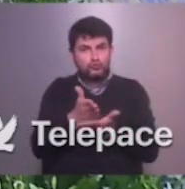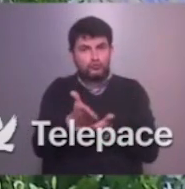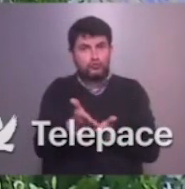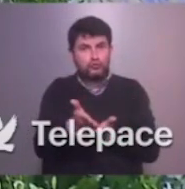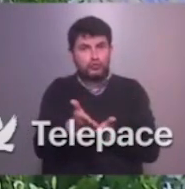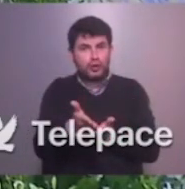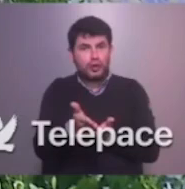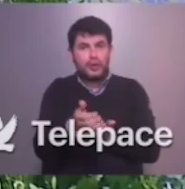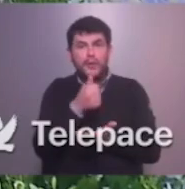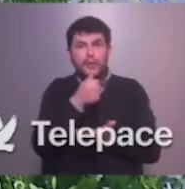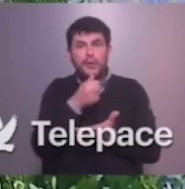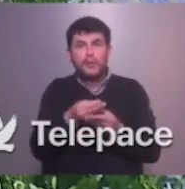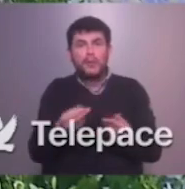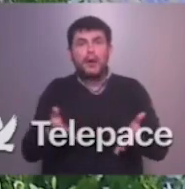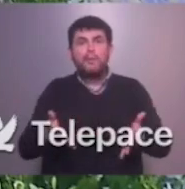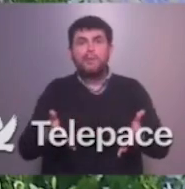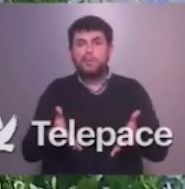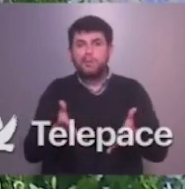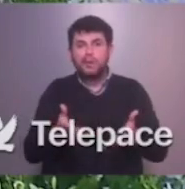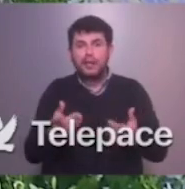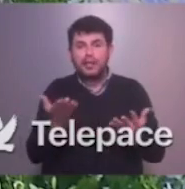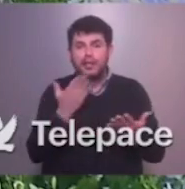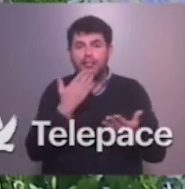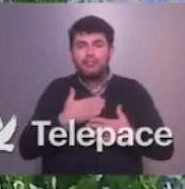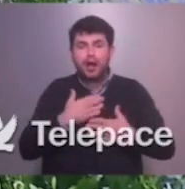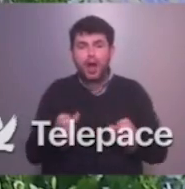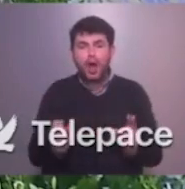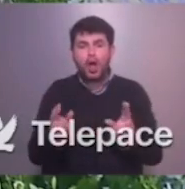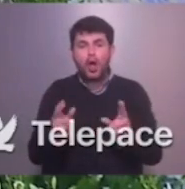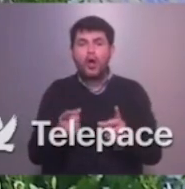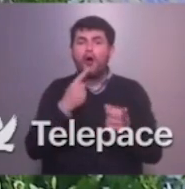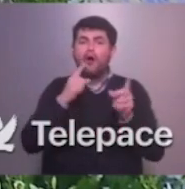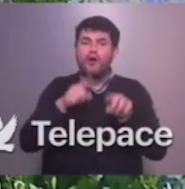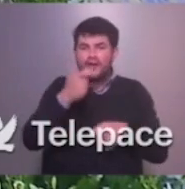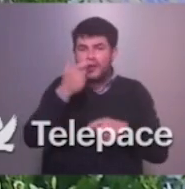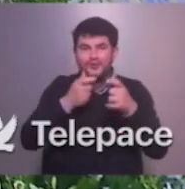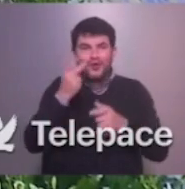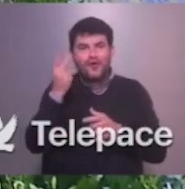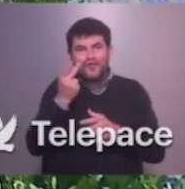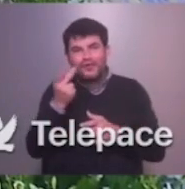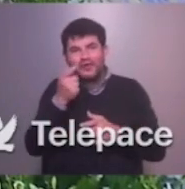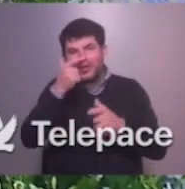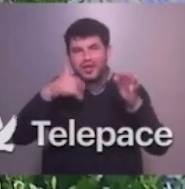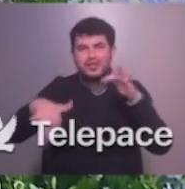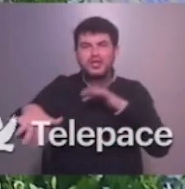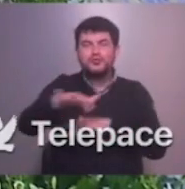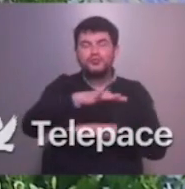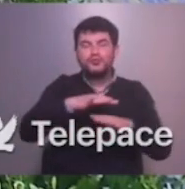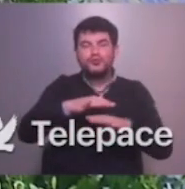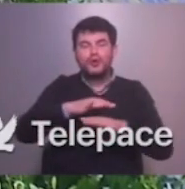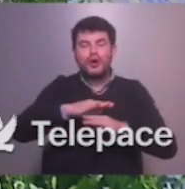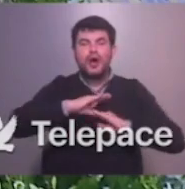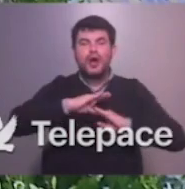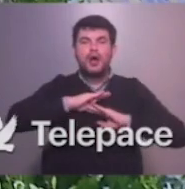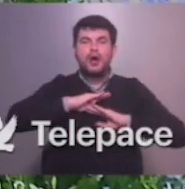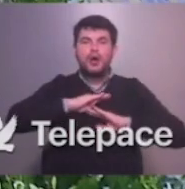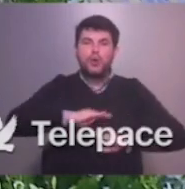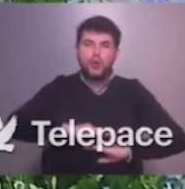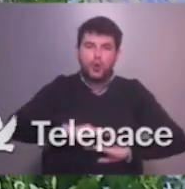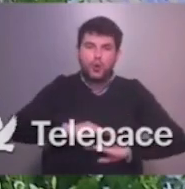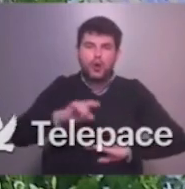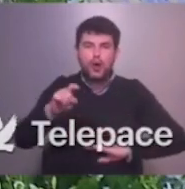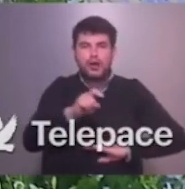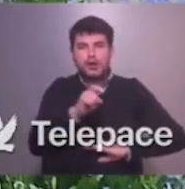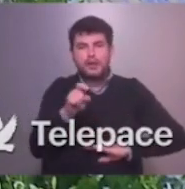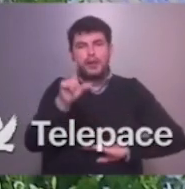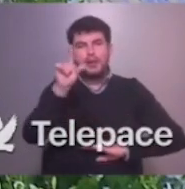a pedir soluções que tragam de novo à vida das pessoas e dos povos a tranquilidade e